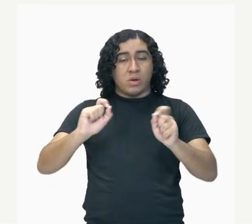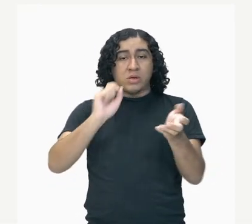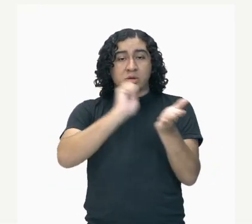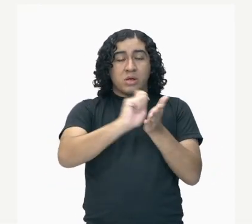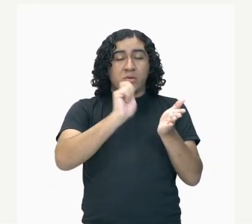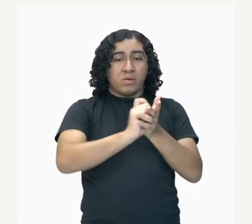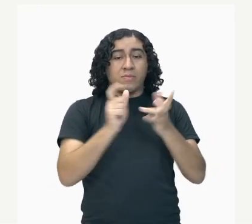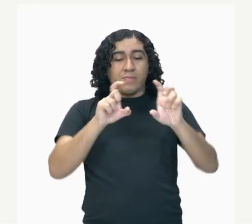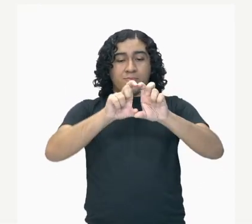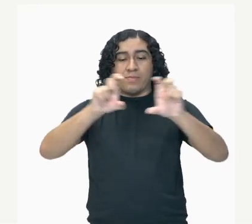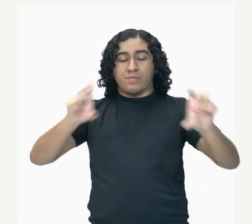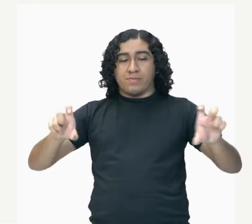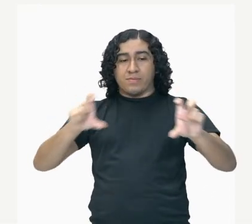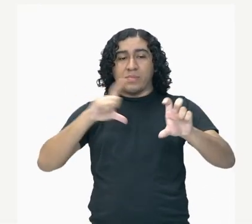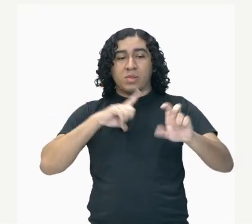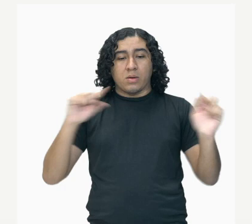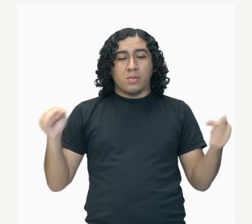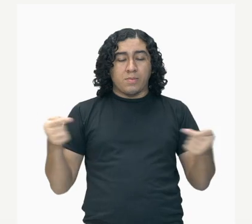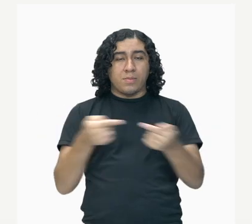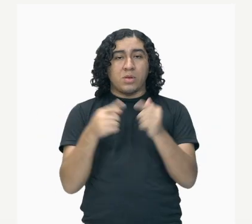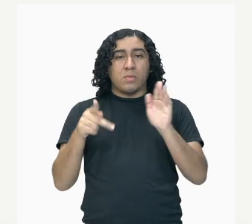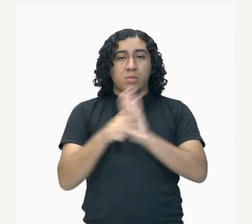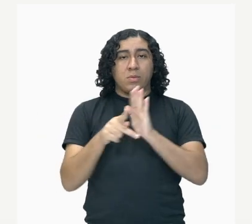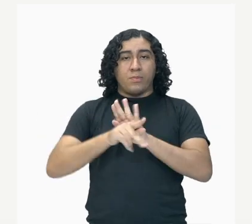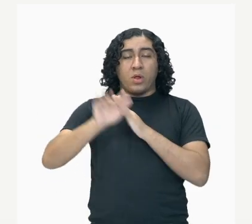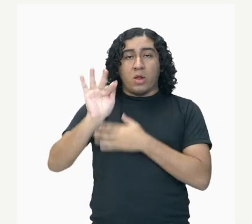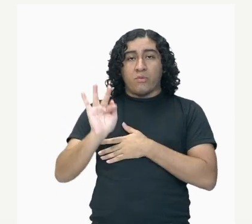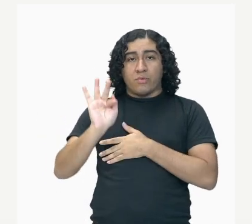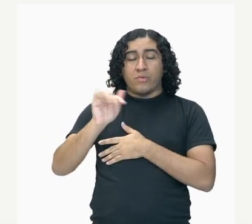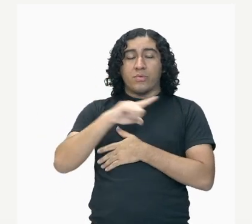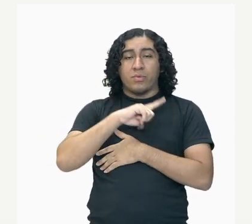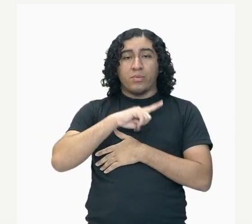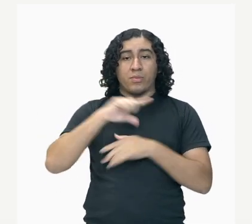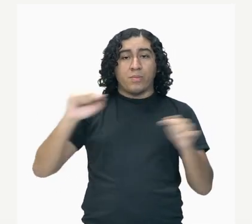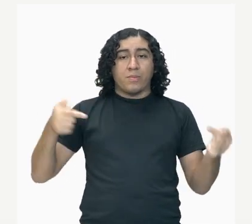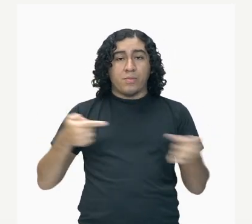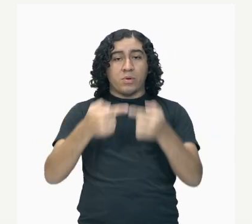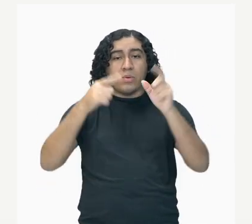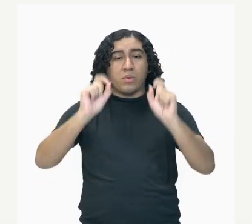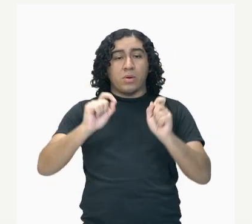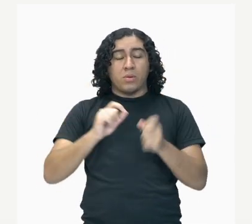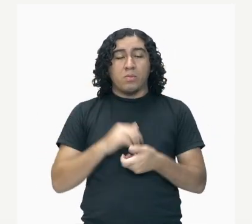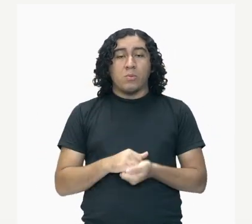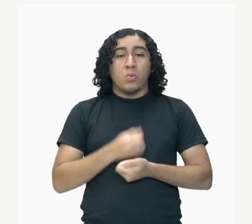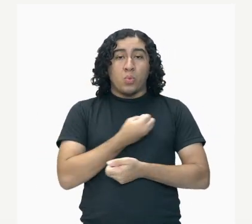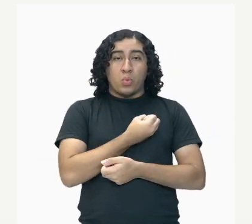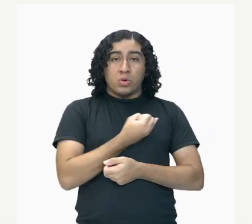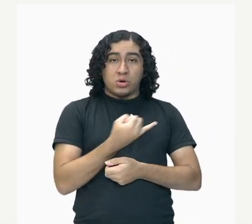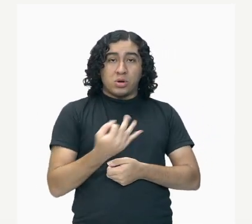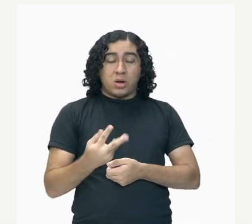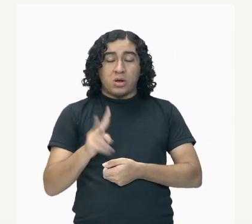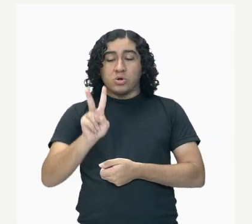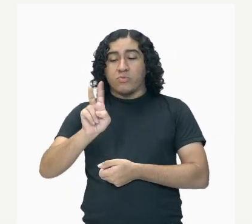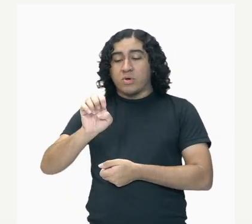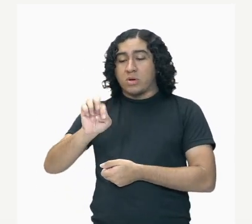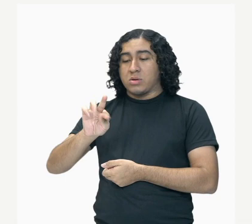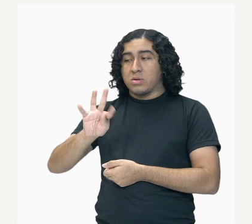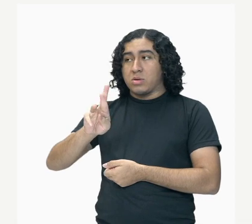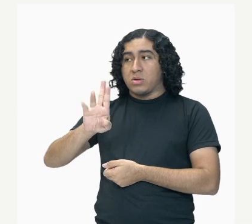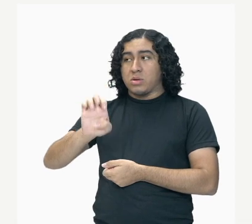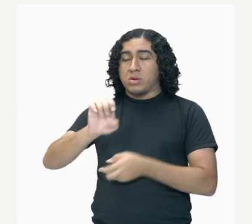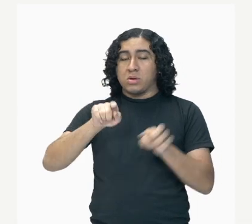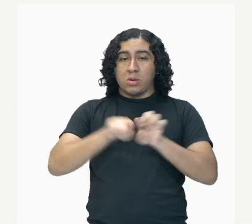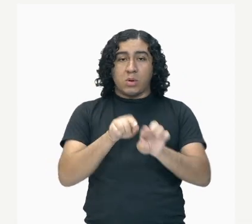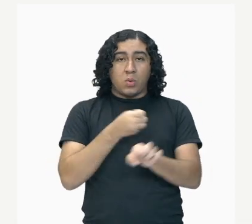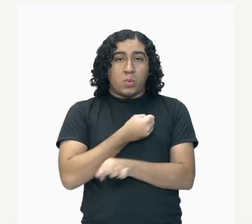expressão para a frequência que envolve o número de ventres que são os harmônicos e a